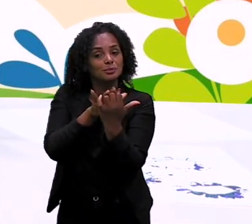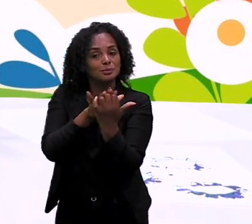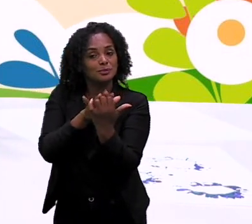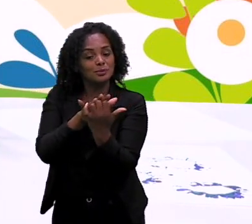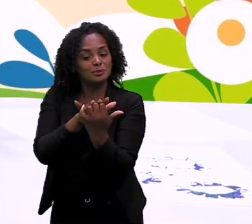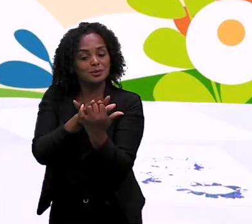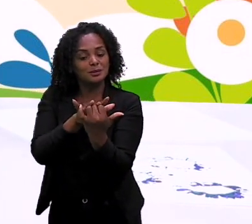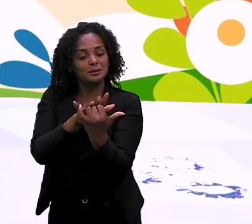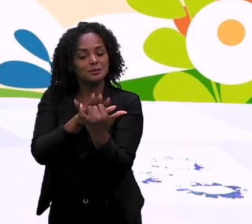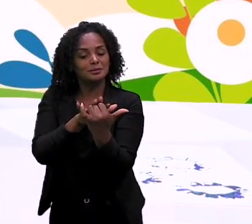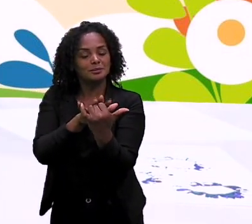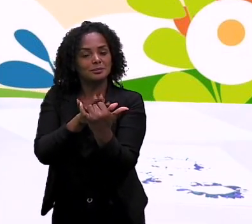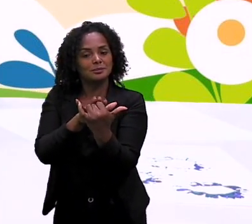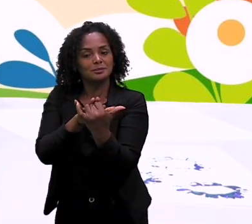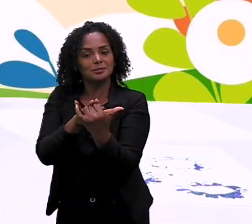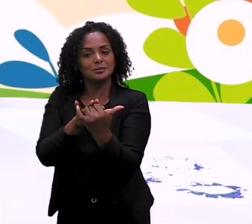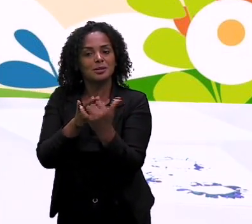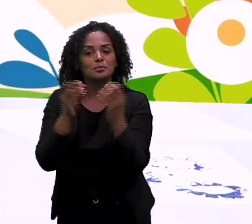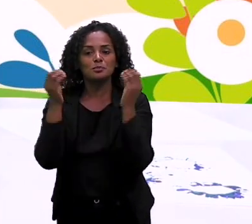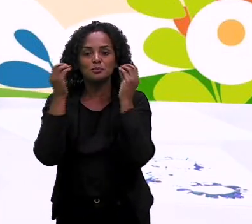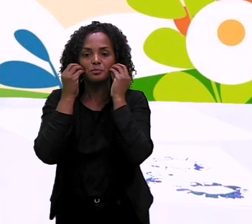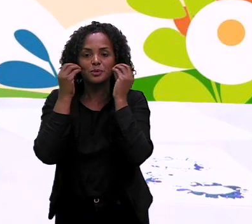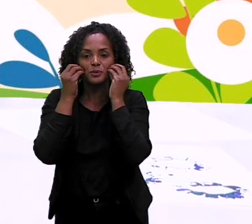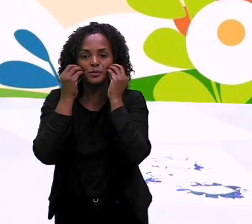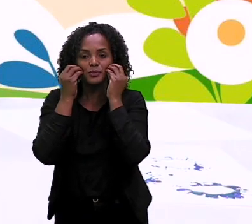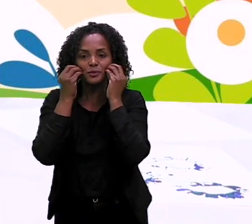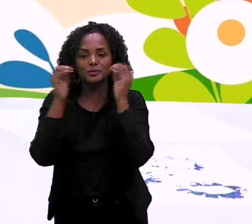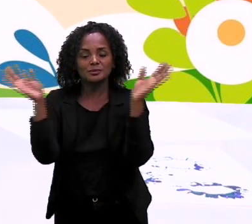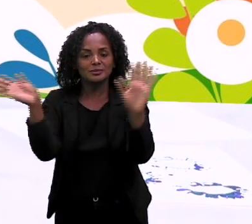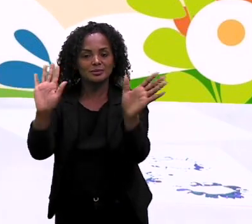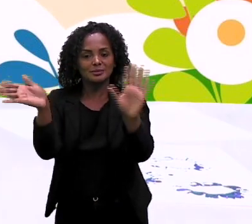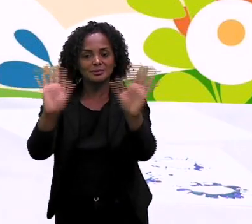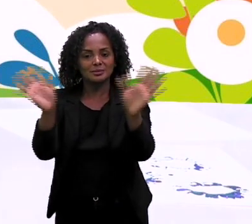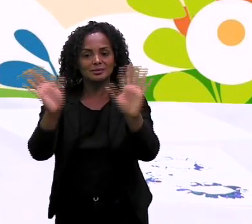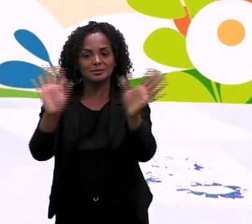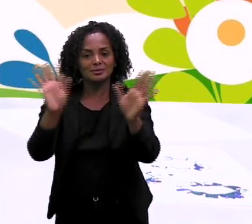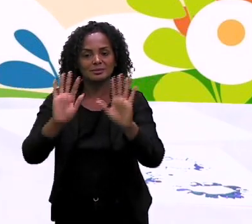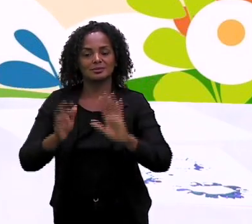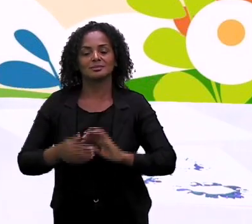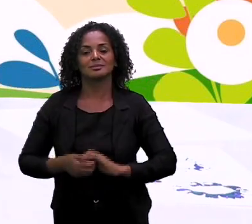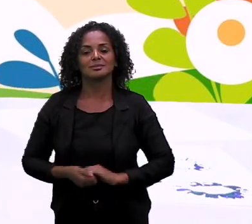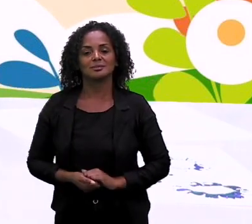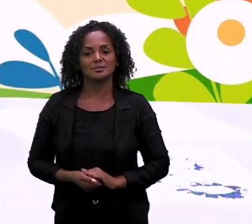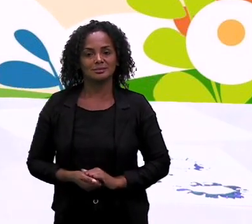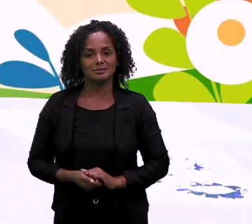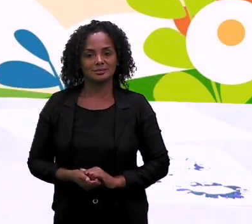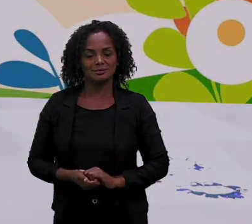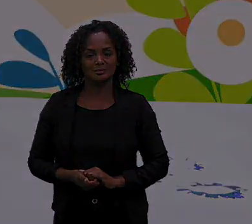canal do YouTube. Beijos e até a próxima!